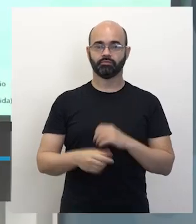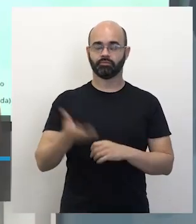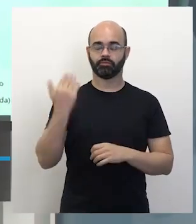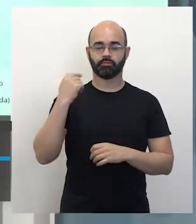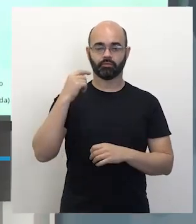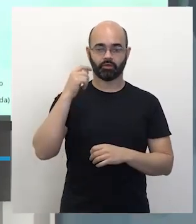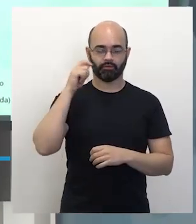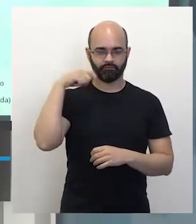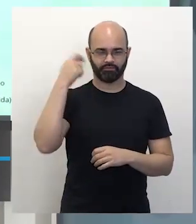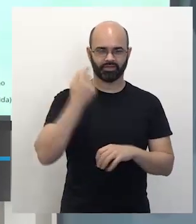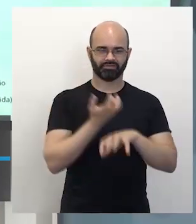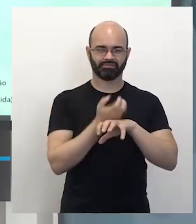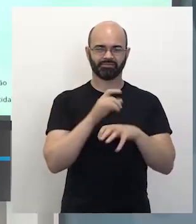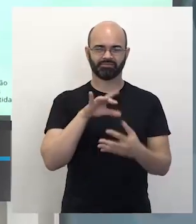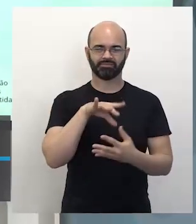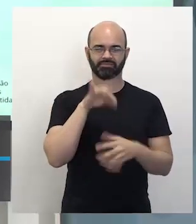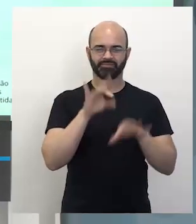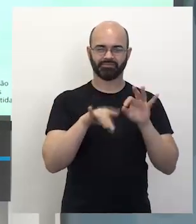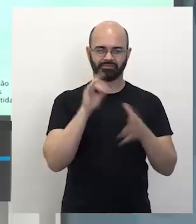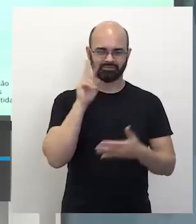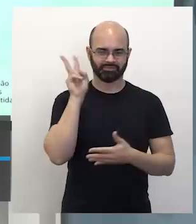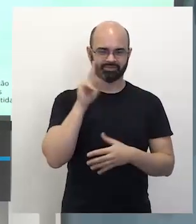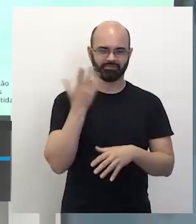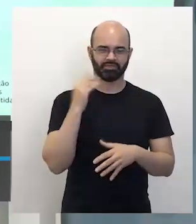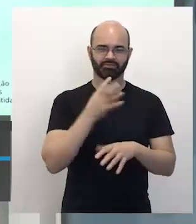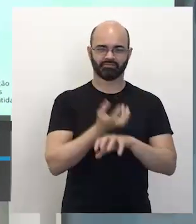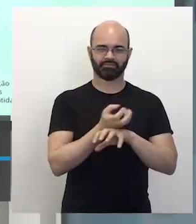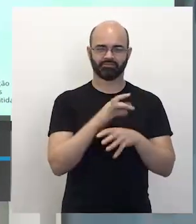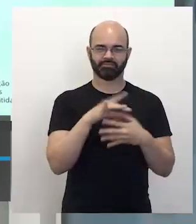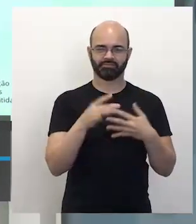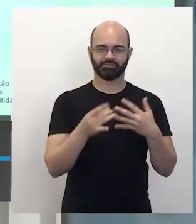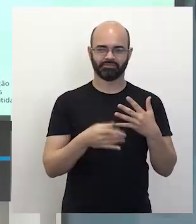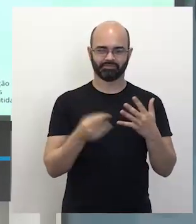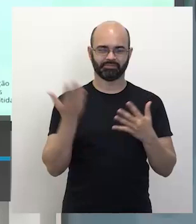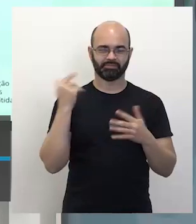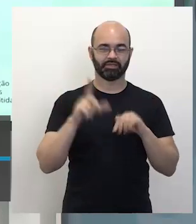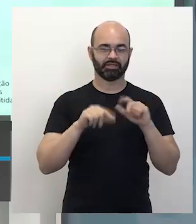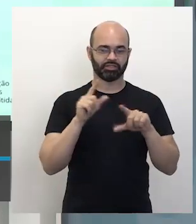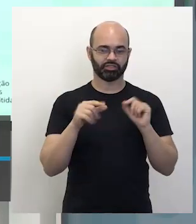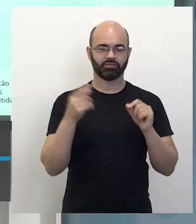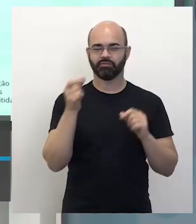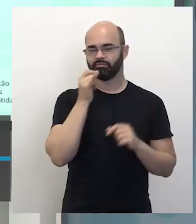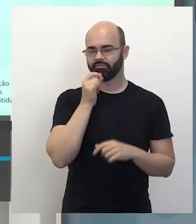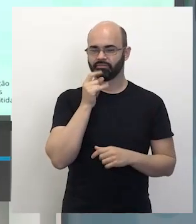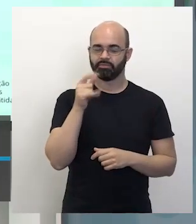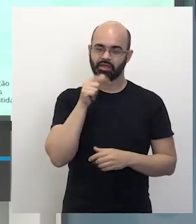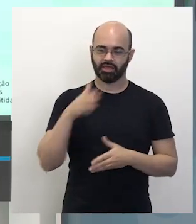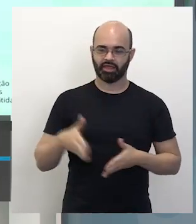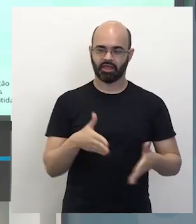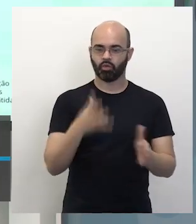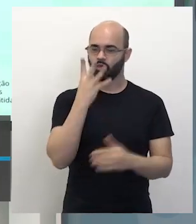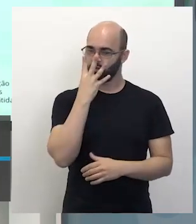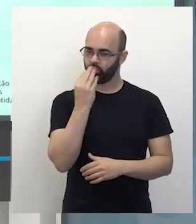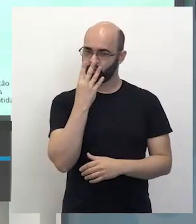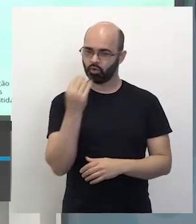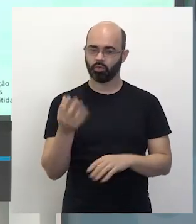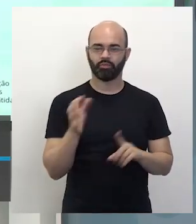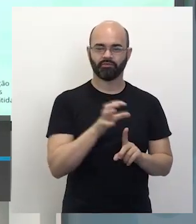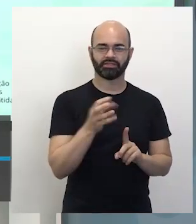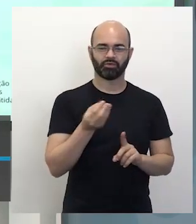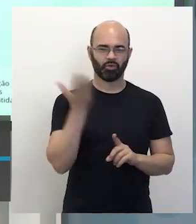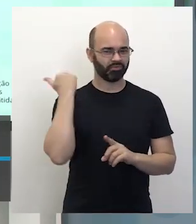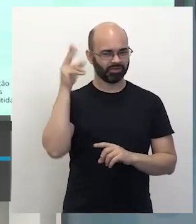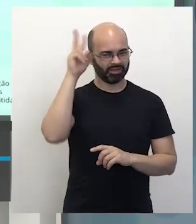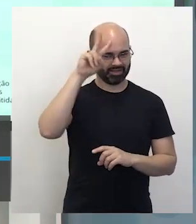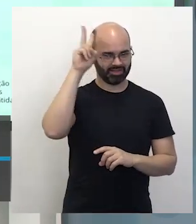de eletivas, como lobos mudam os rios. Aí você vai conseguir perceber toda essa relação que tem entre as espécies do planeta. O vídeo conta a